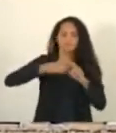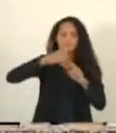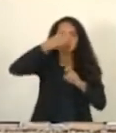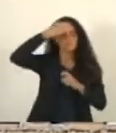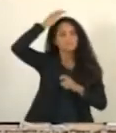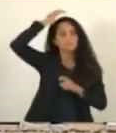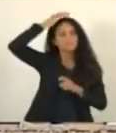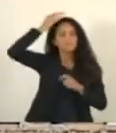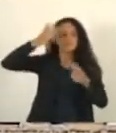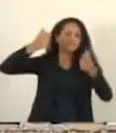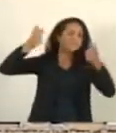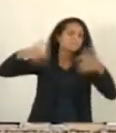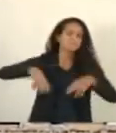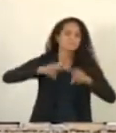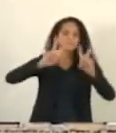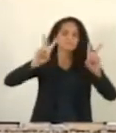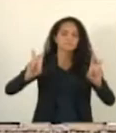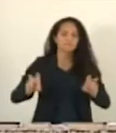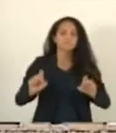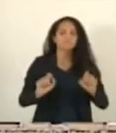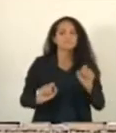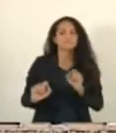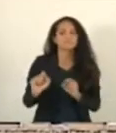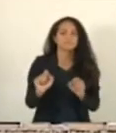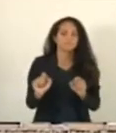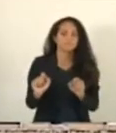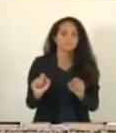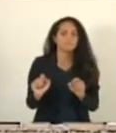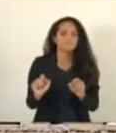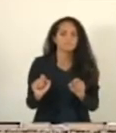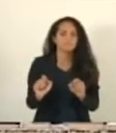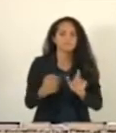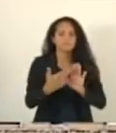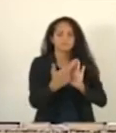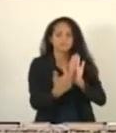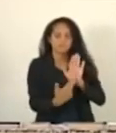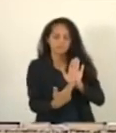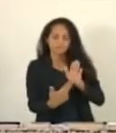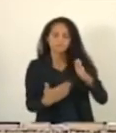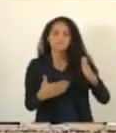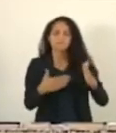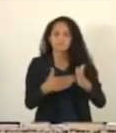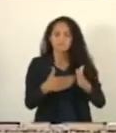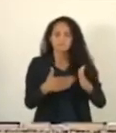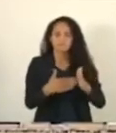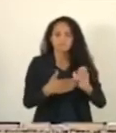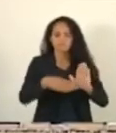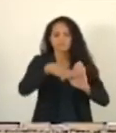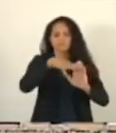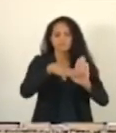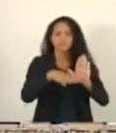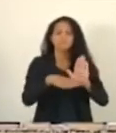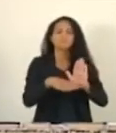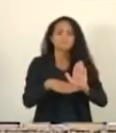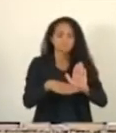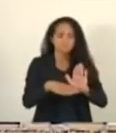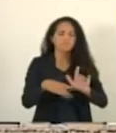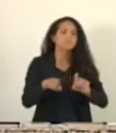Hércules, que dispõe sobre restrições, normas, requisitos e critérios para doação de